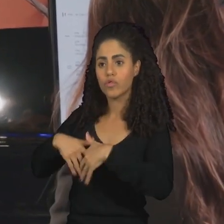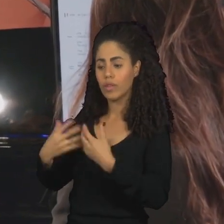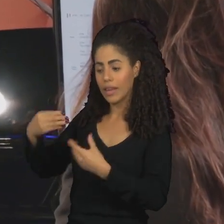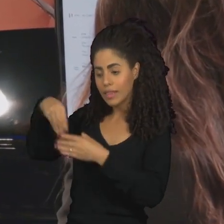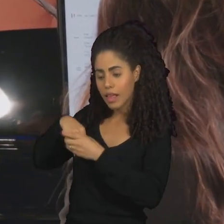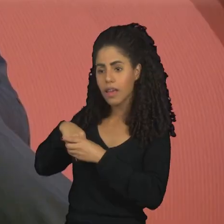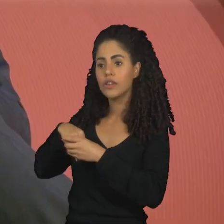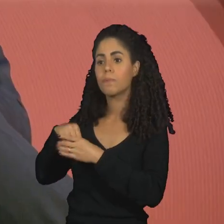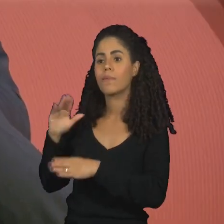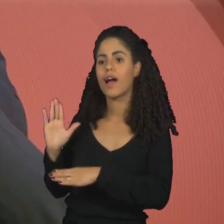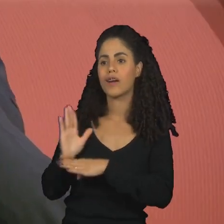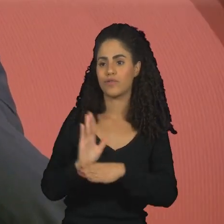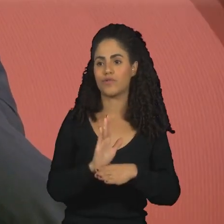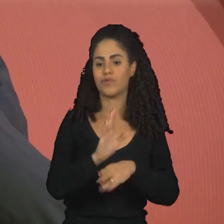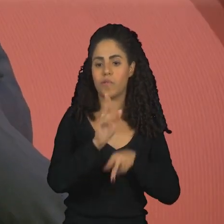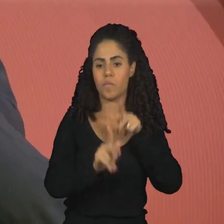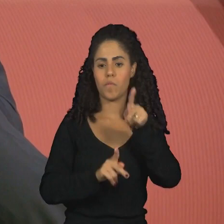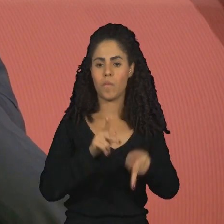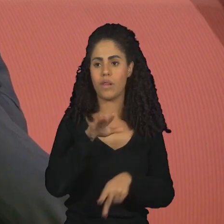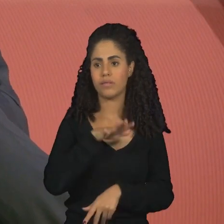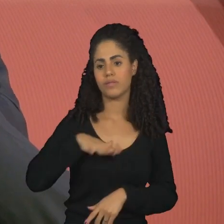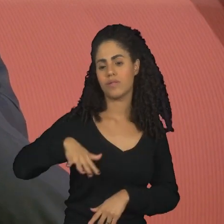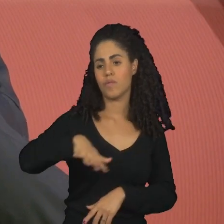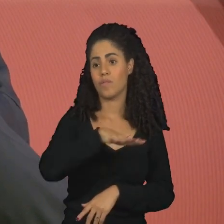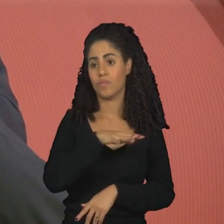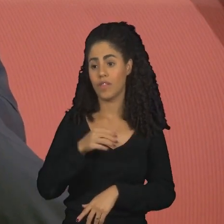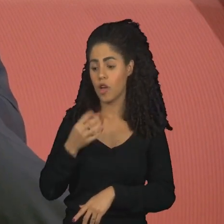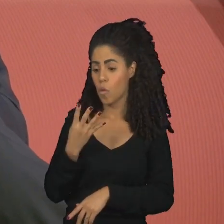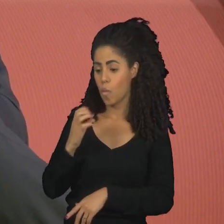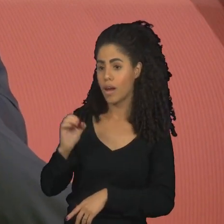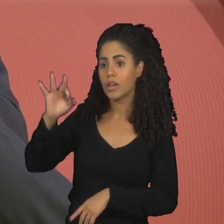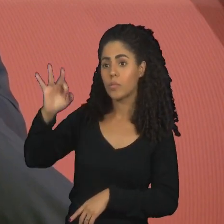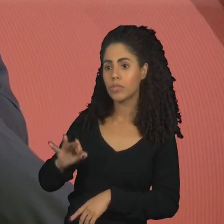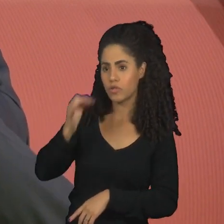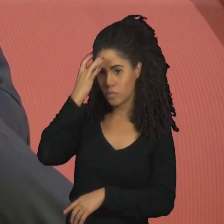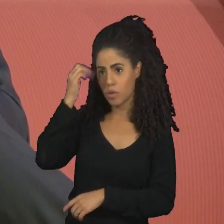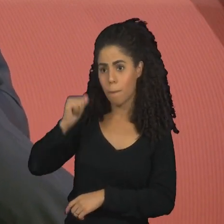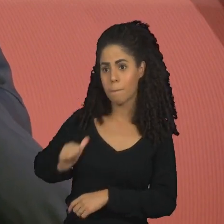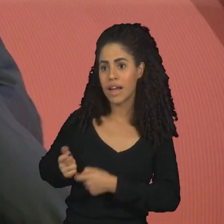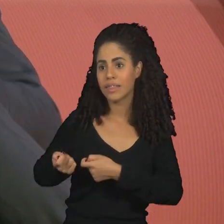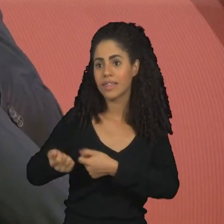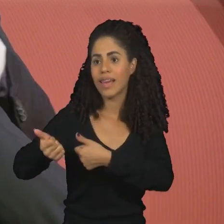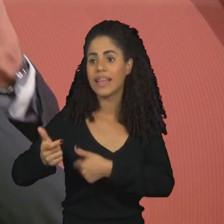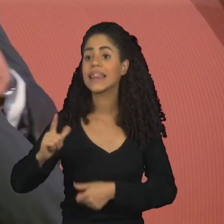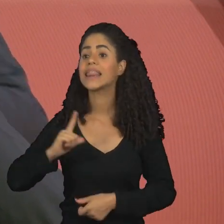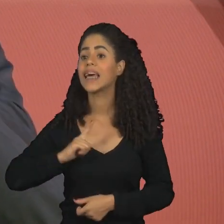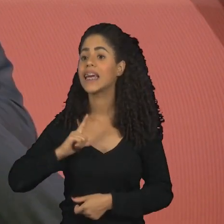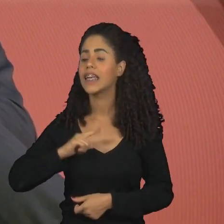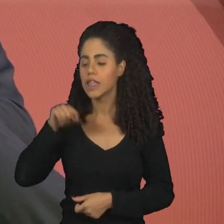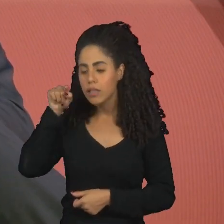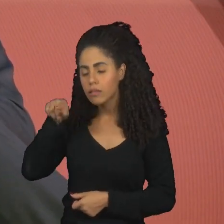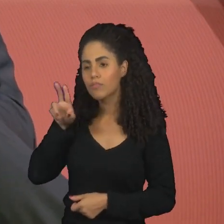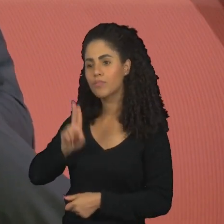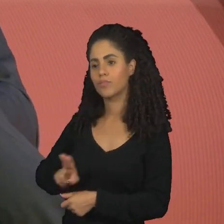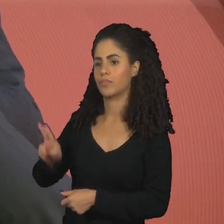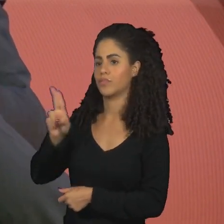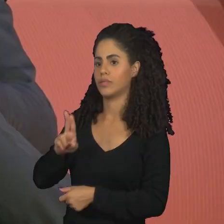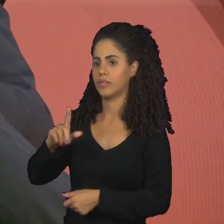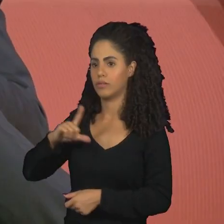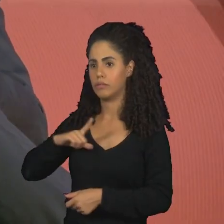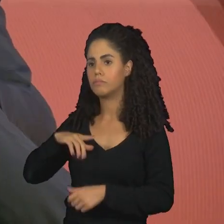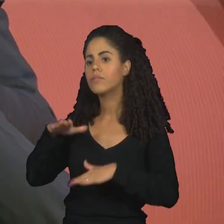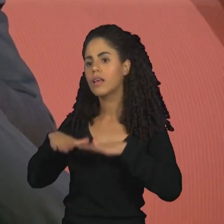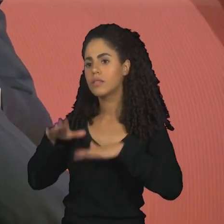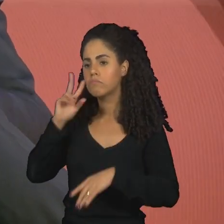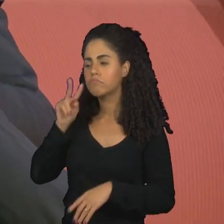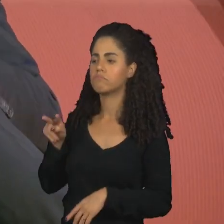para a comunidade. E agora nós já temos 40% de bolsistas. Então, ela foi uma universidade que às vezes